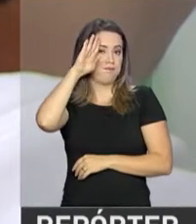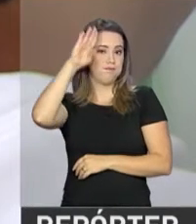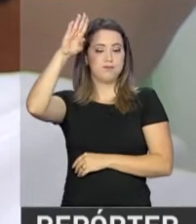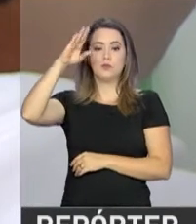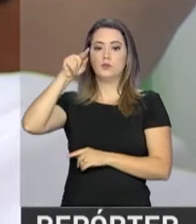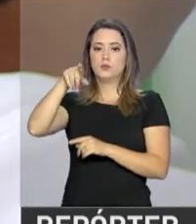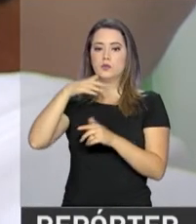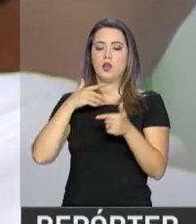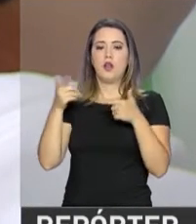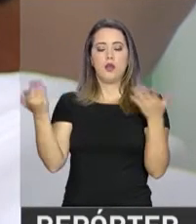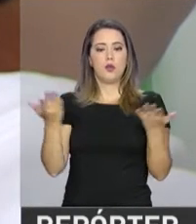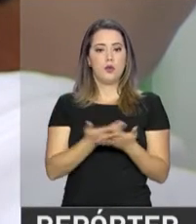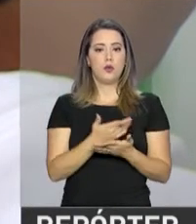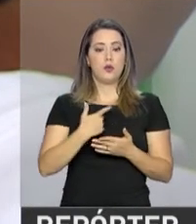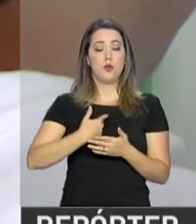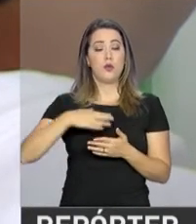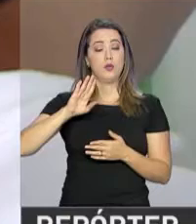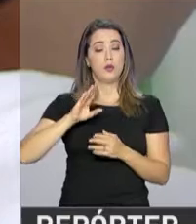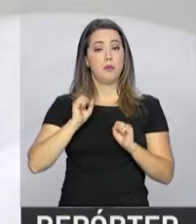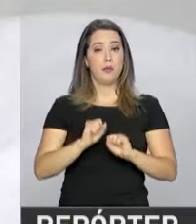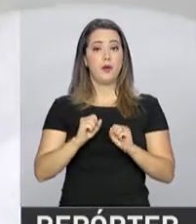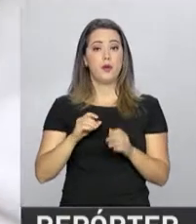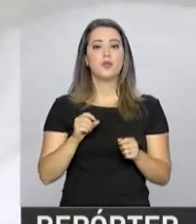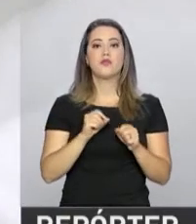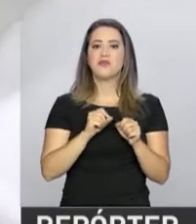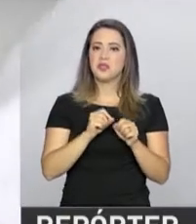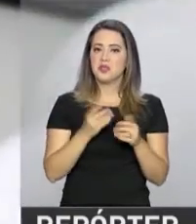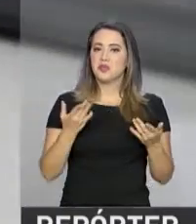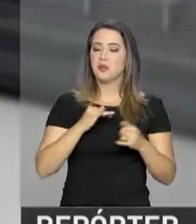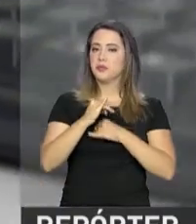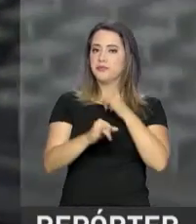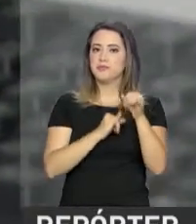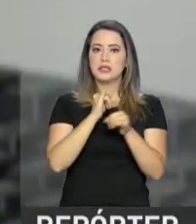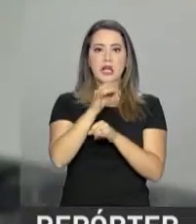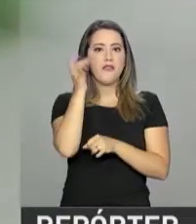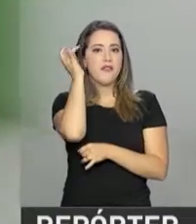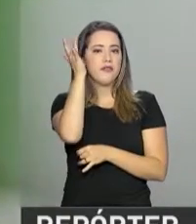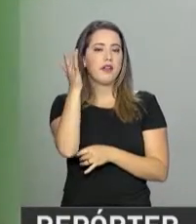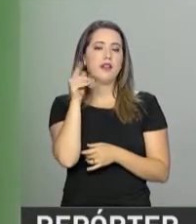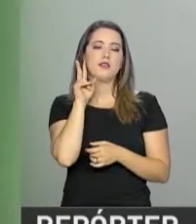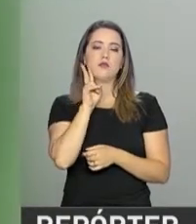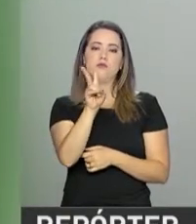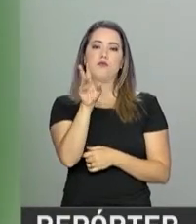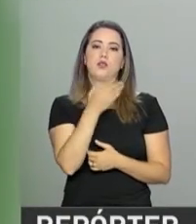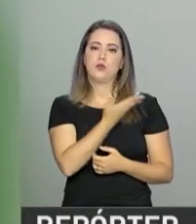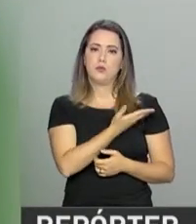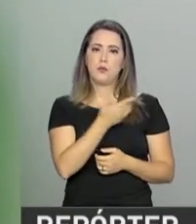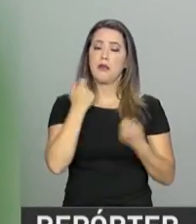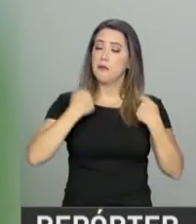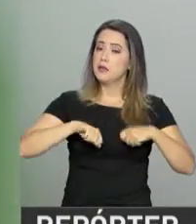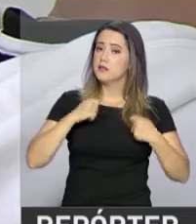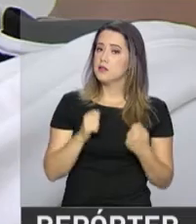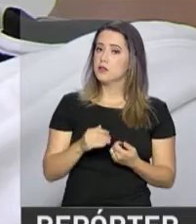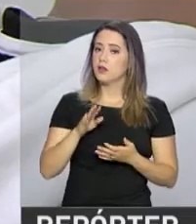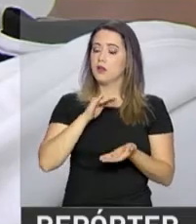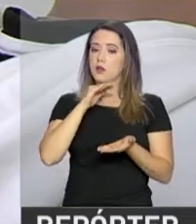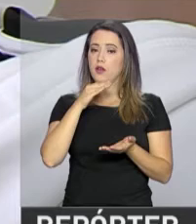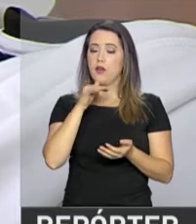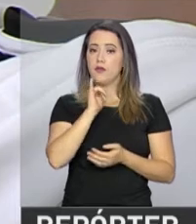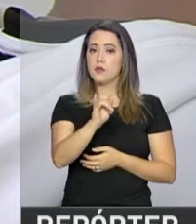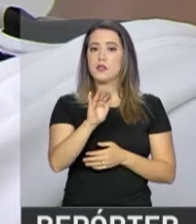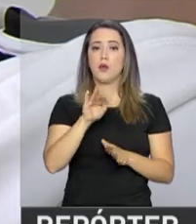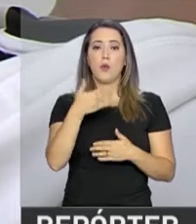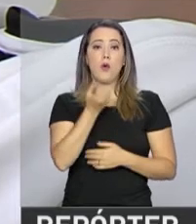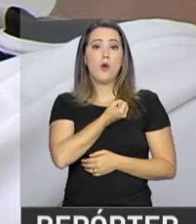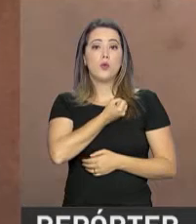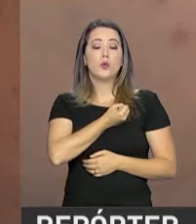ao serviço militar obrigatório pode ser feito pela internet para se alistar online é necessário informar apenas o número